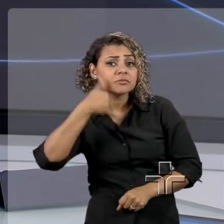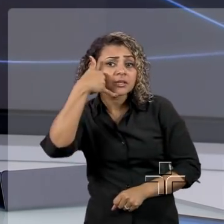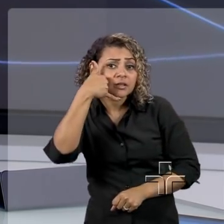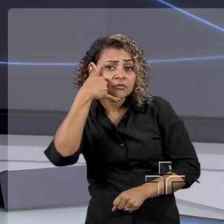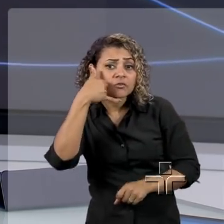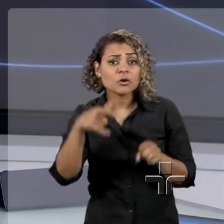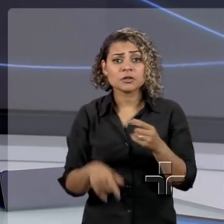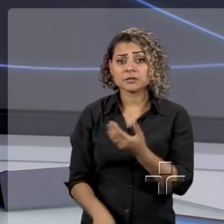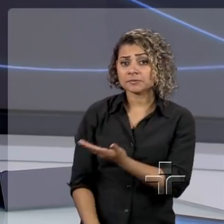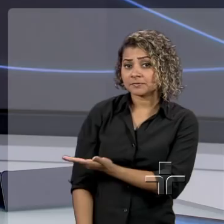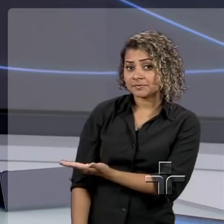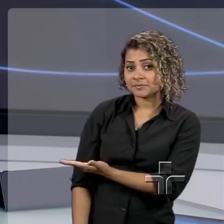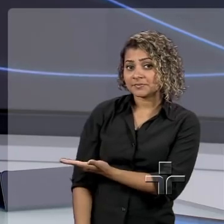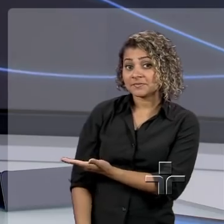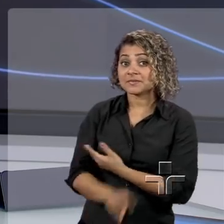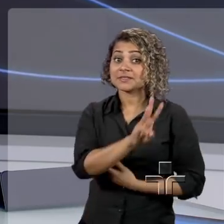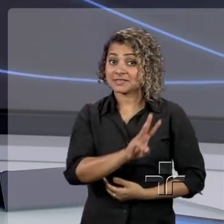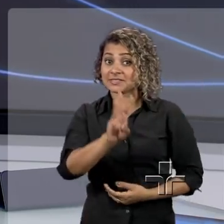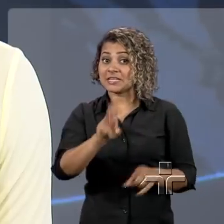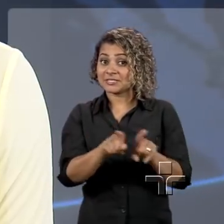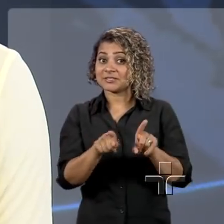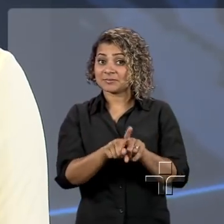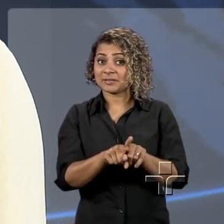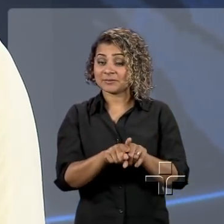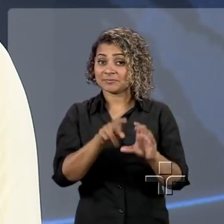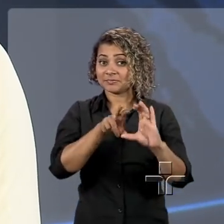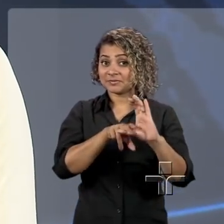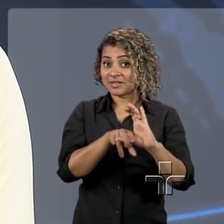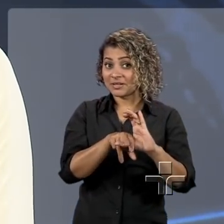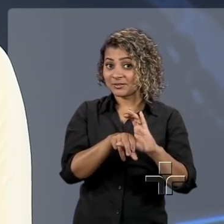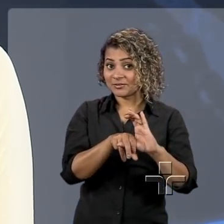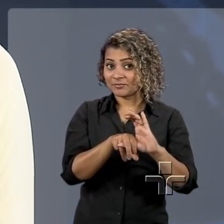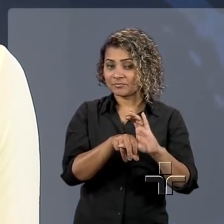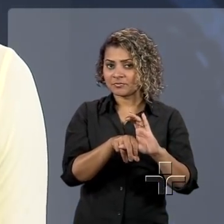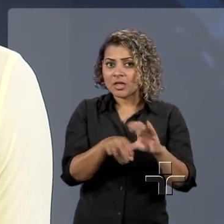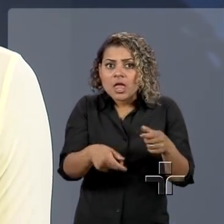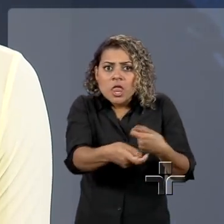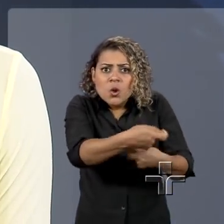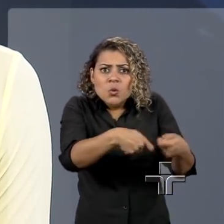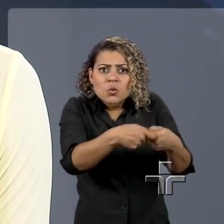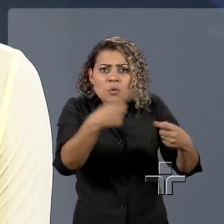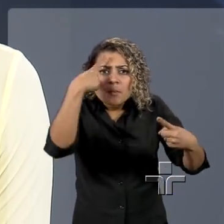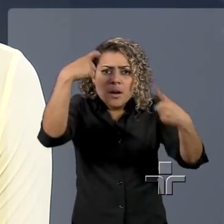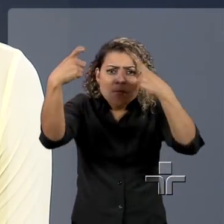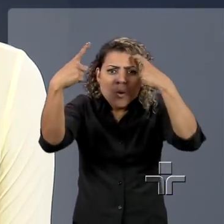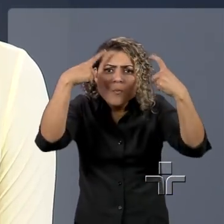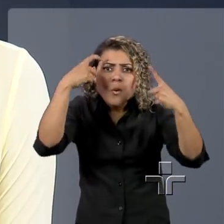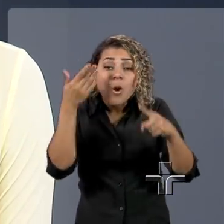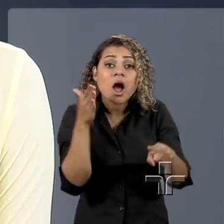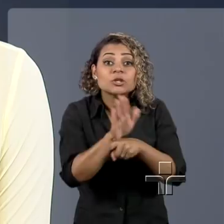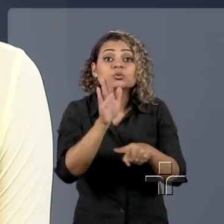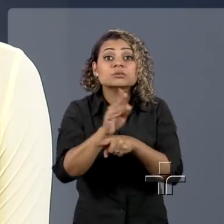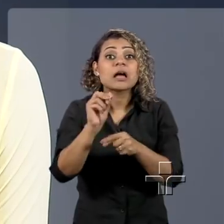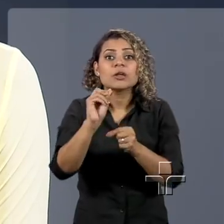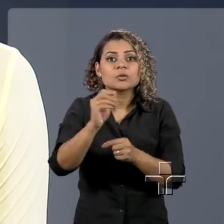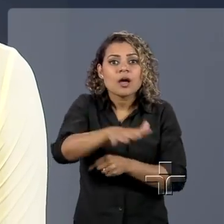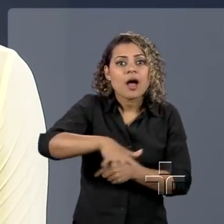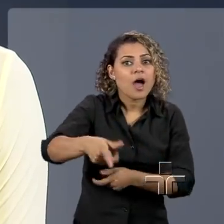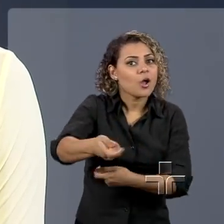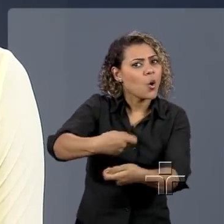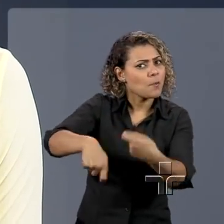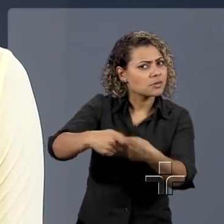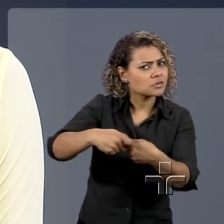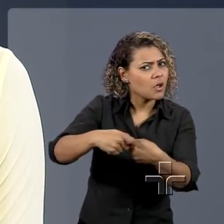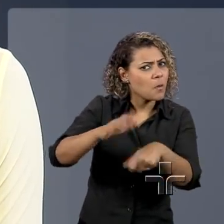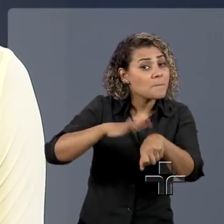e também pelo site do Teleton. A economia criativa tem ajudado e muito na balança comercial. Mais